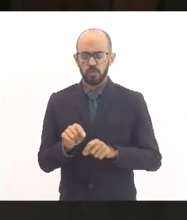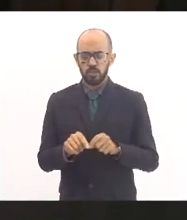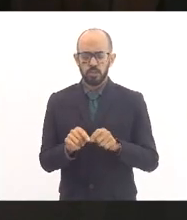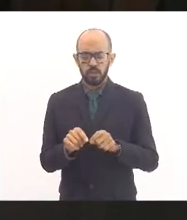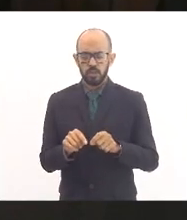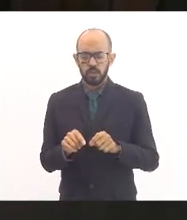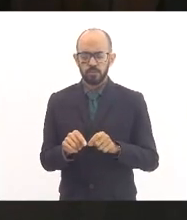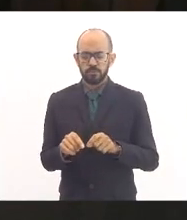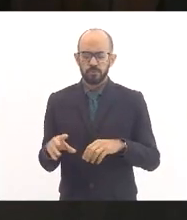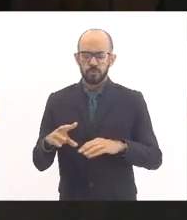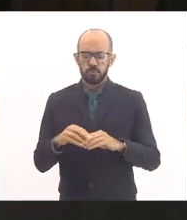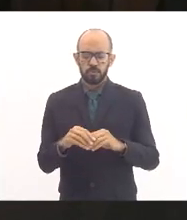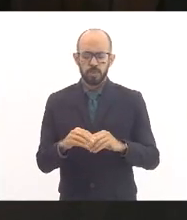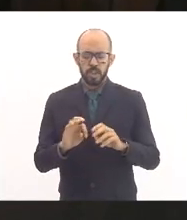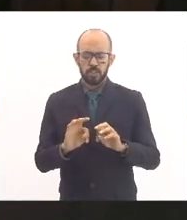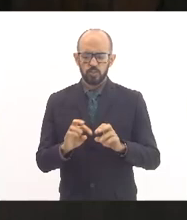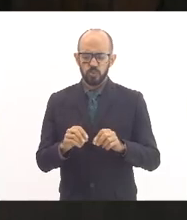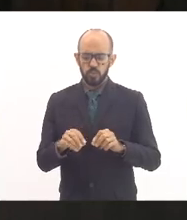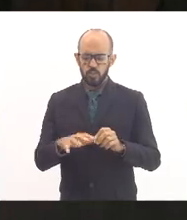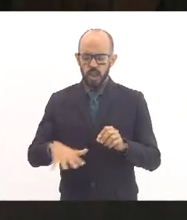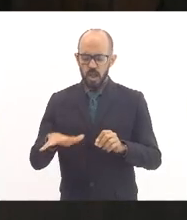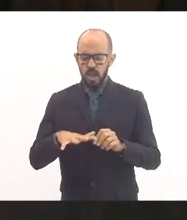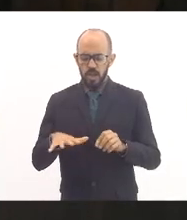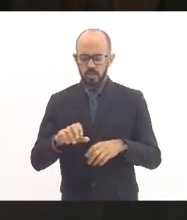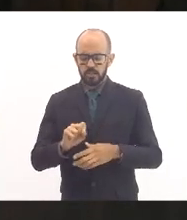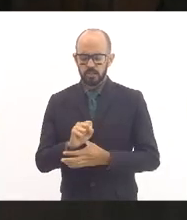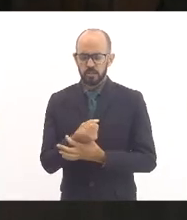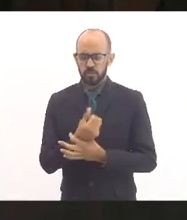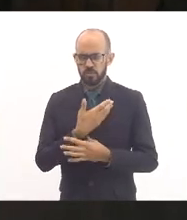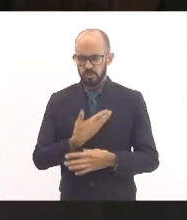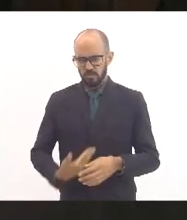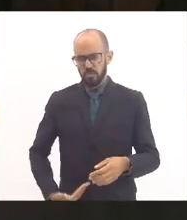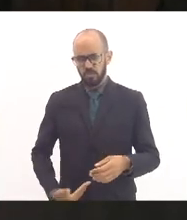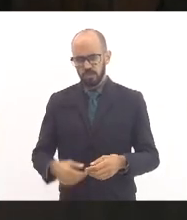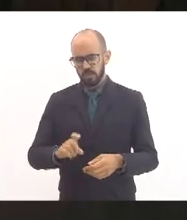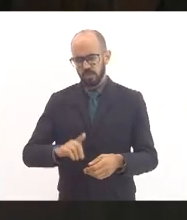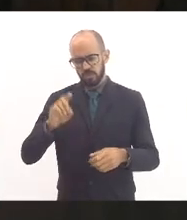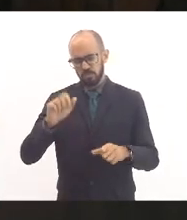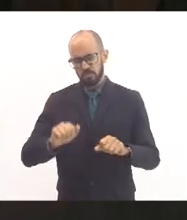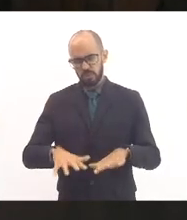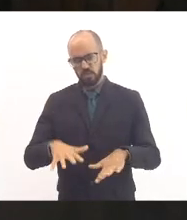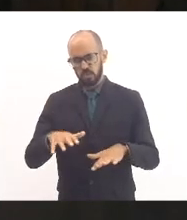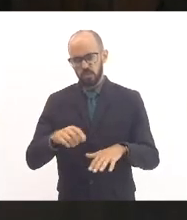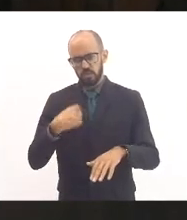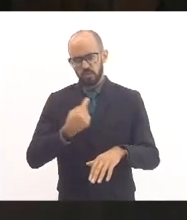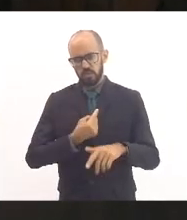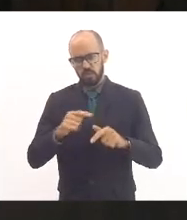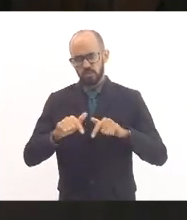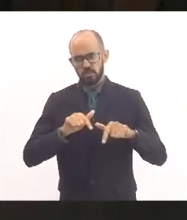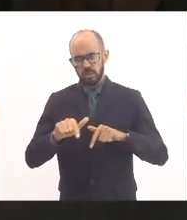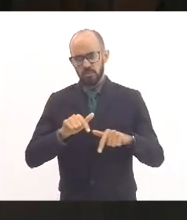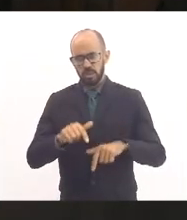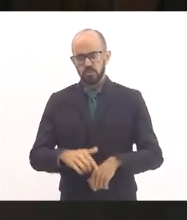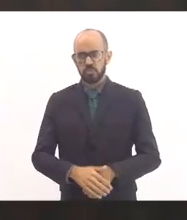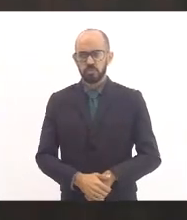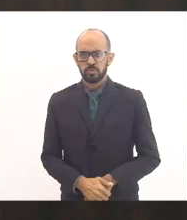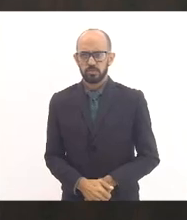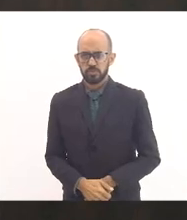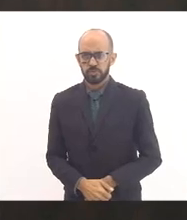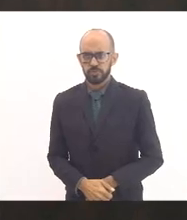toda a área de segurança pública que Deus abençoe os nossos trabalhos a partir de agora e